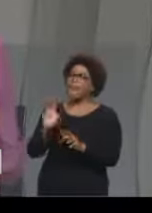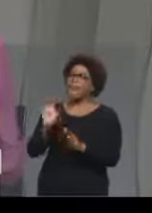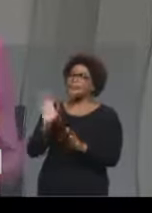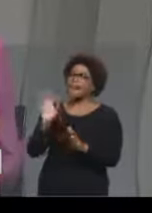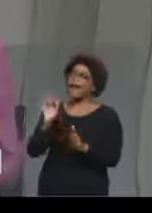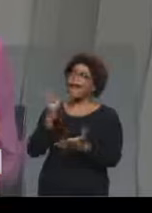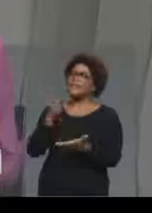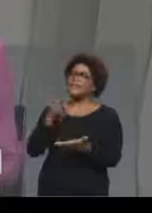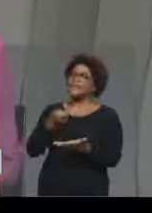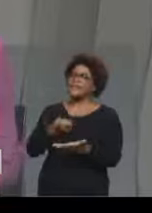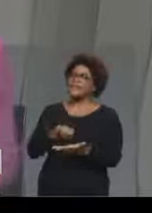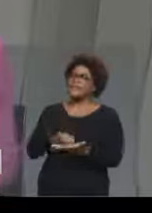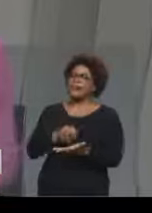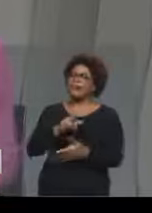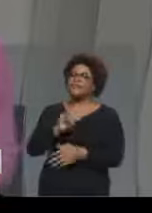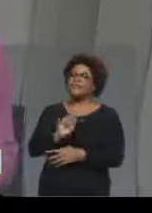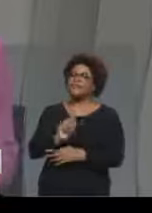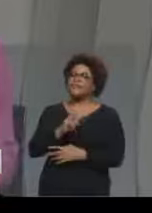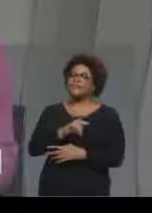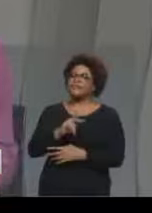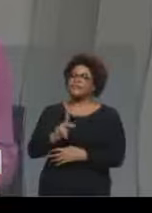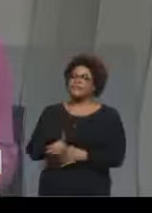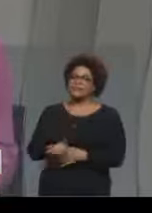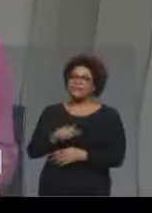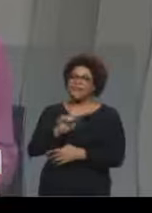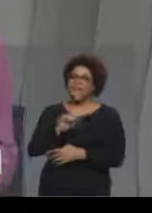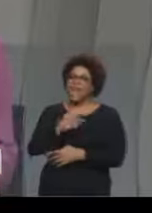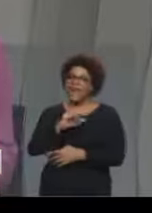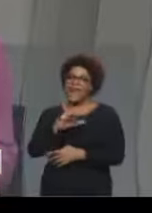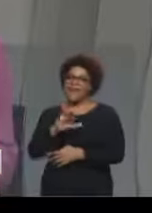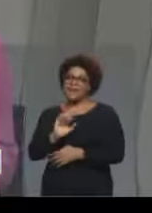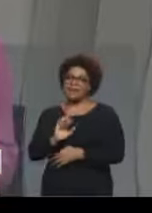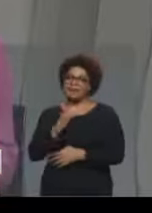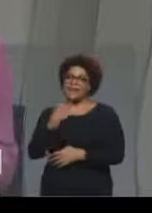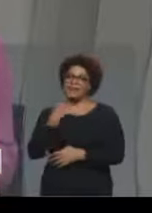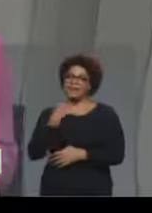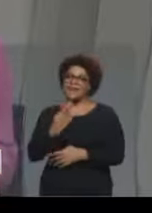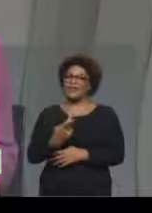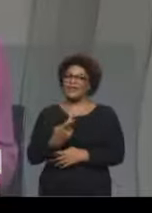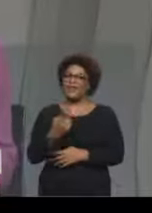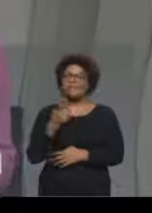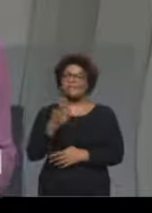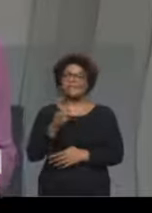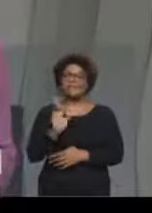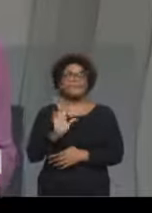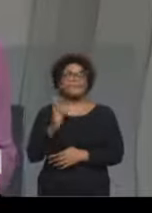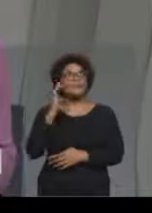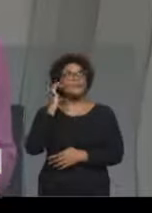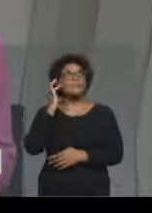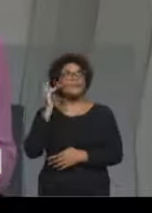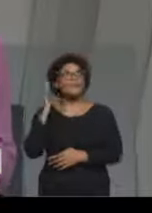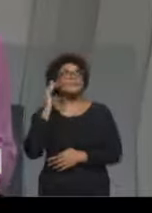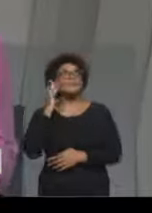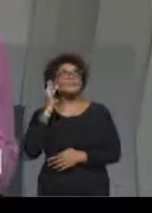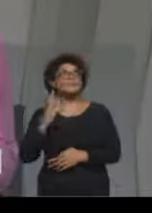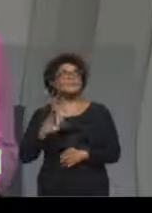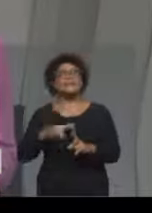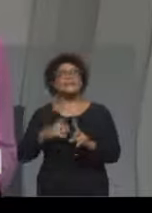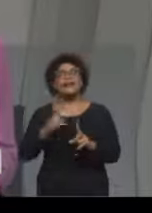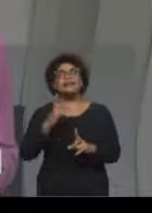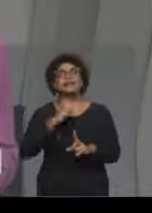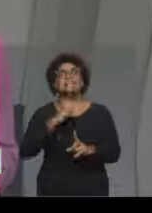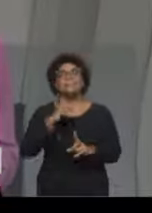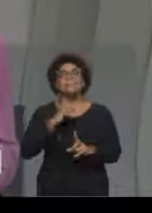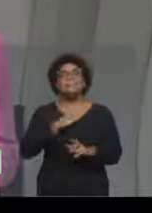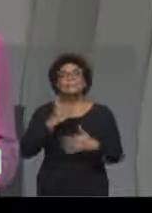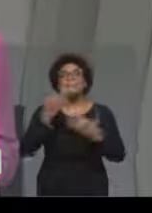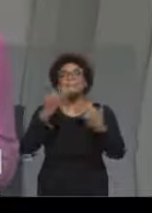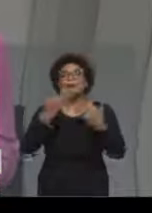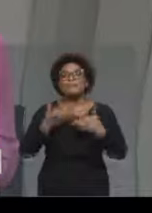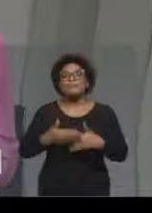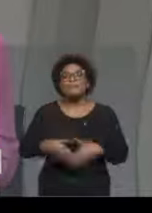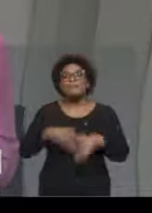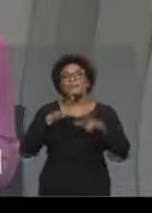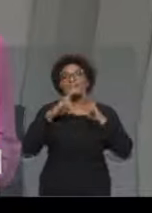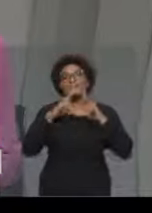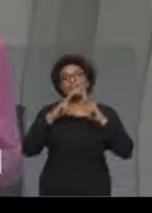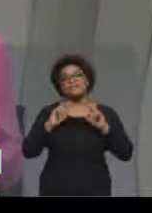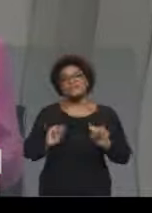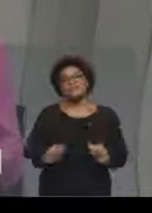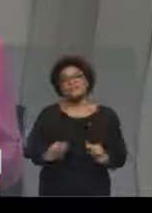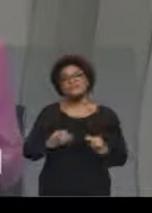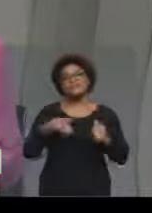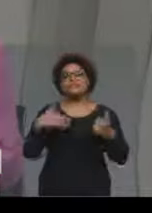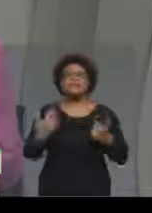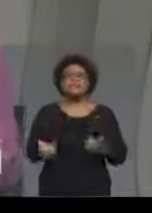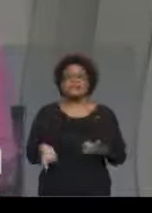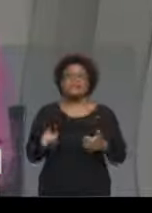nem imagina e ele está lá presente na prova de linguagens. Né? Então, tem muita tirinha, muito